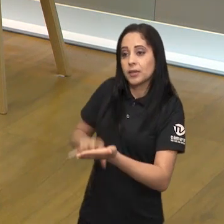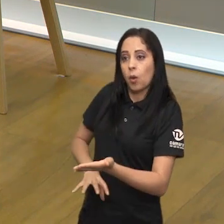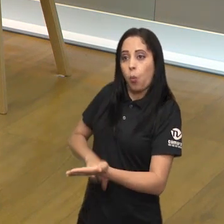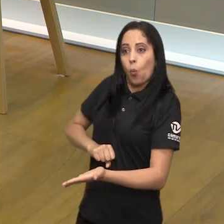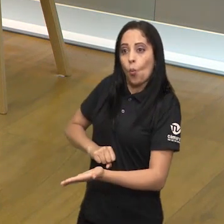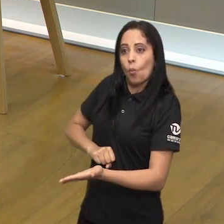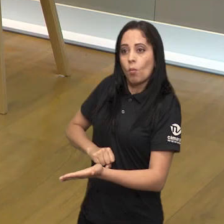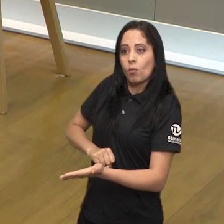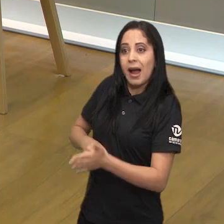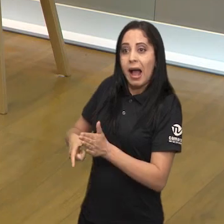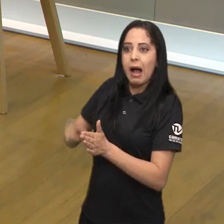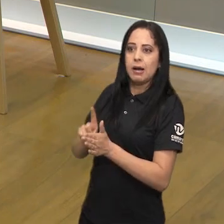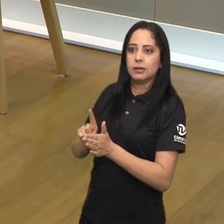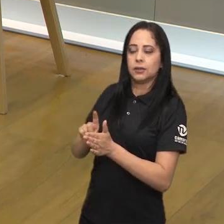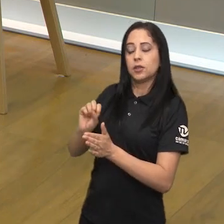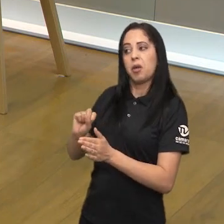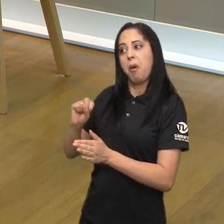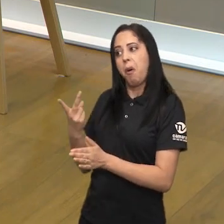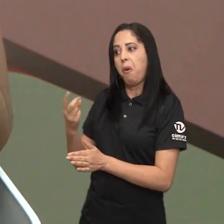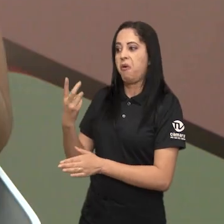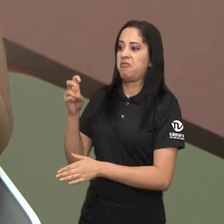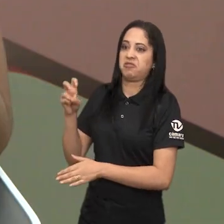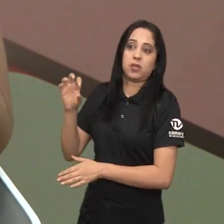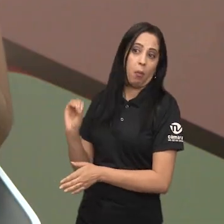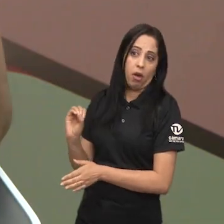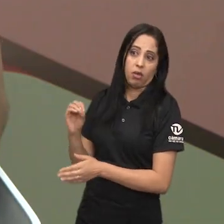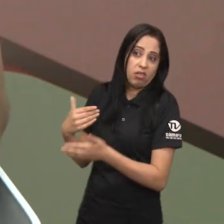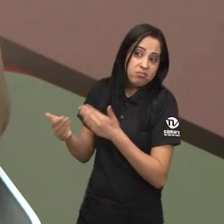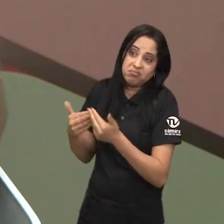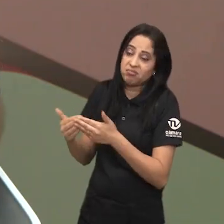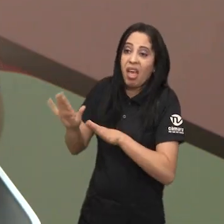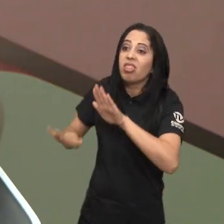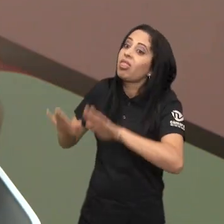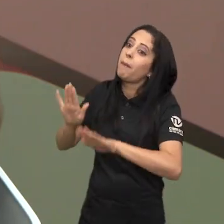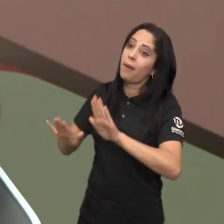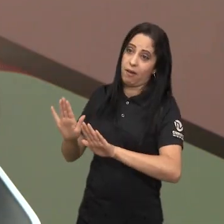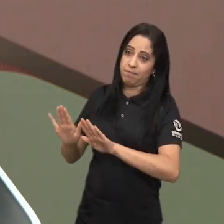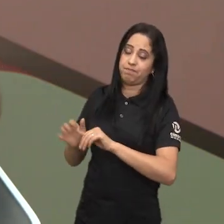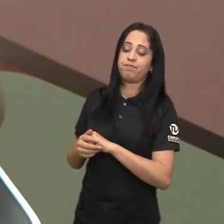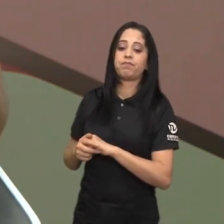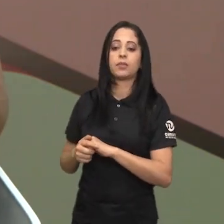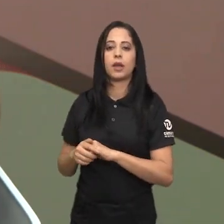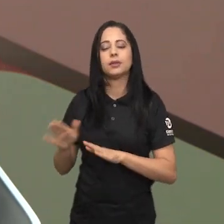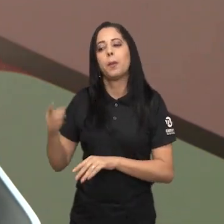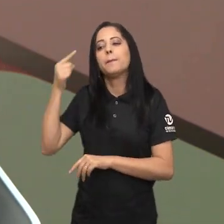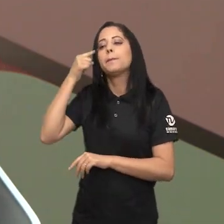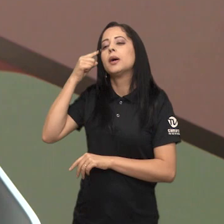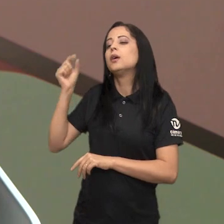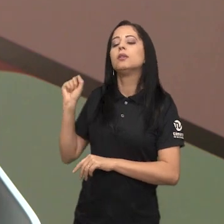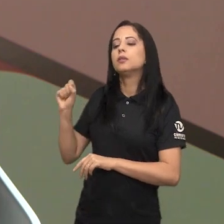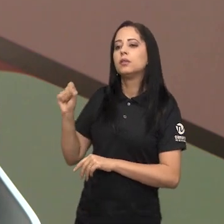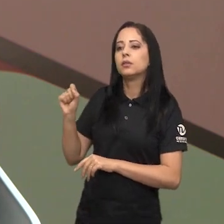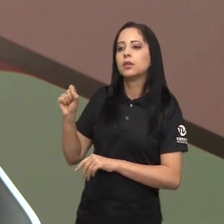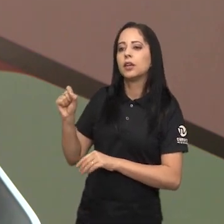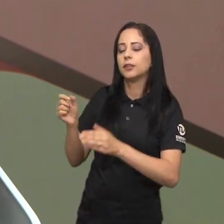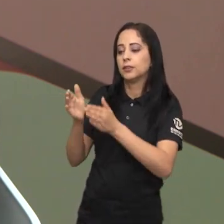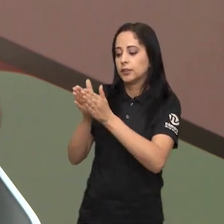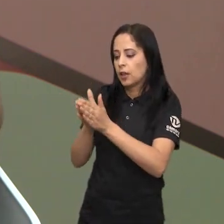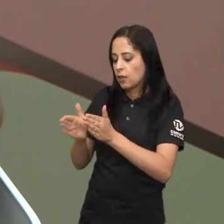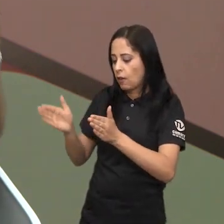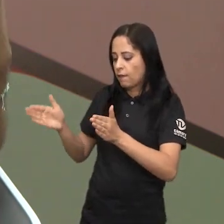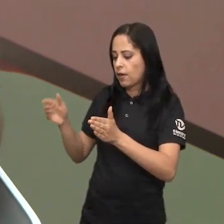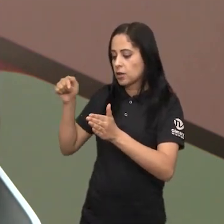55 anos, né? E o que a gente tem que pensar? Nessa fase, observar, cada uma se observar